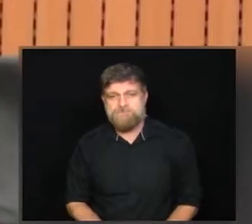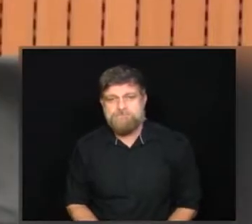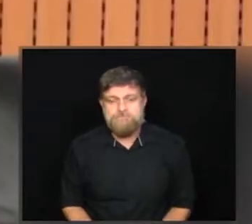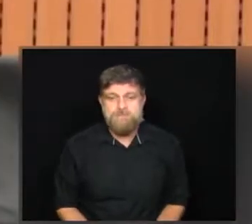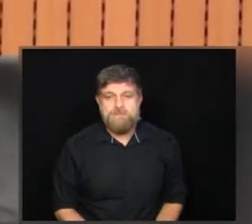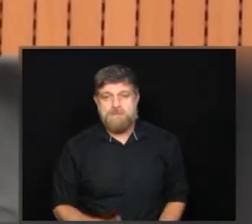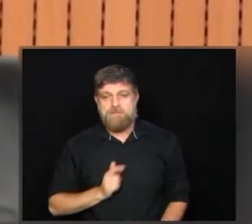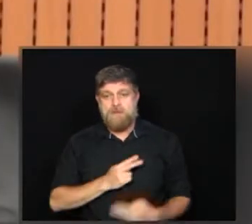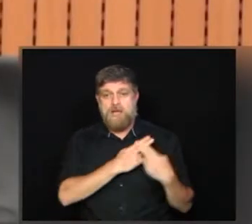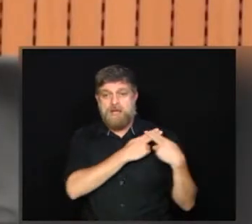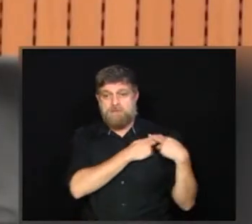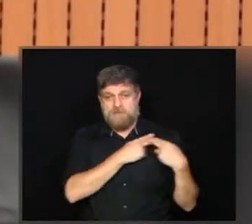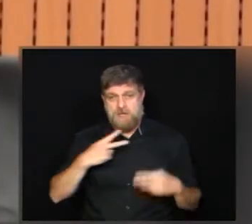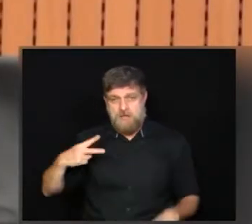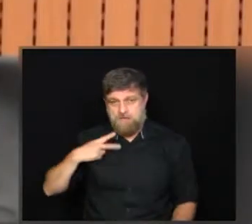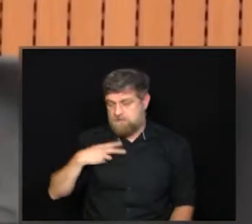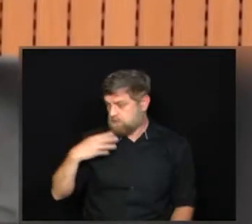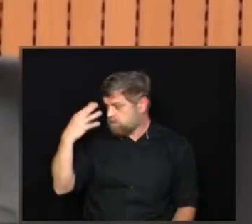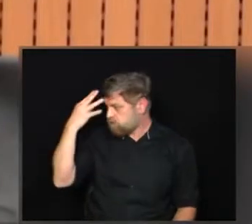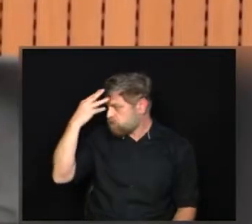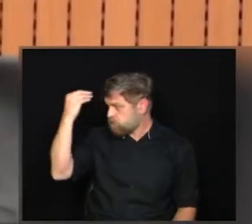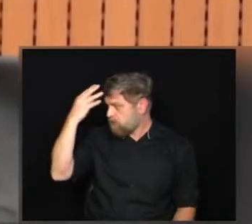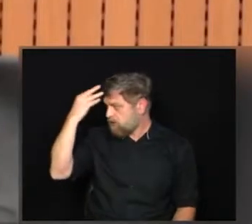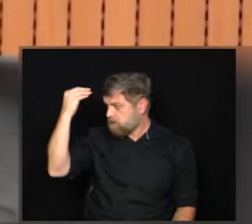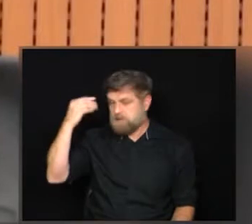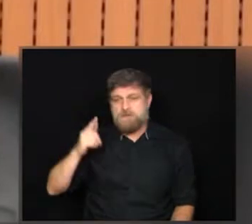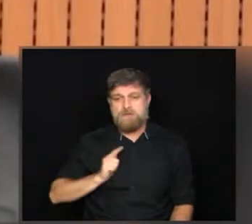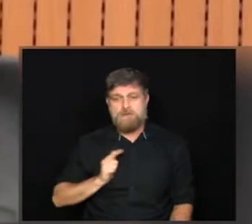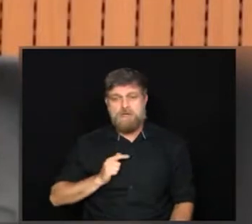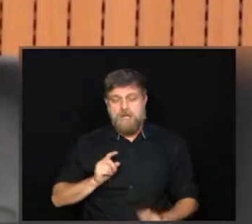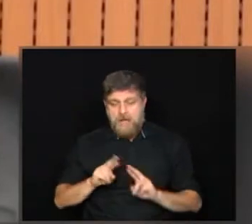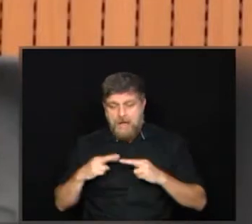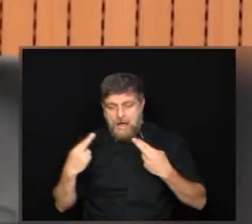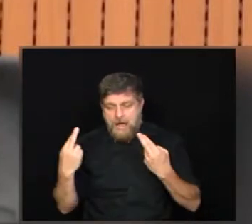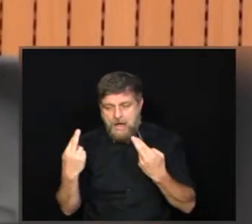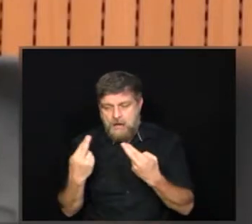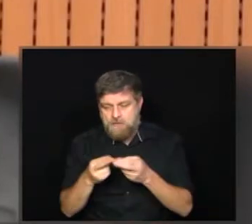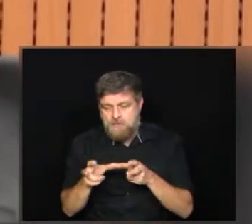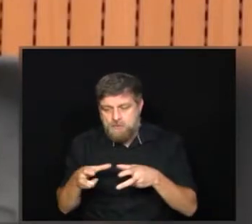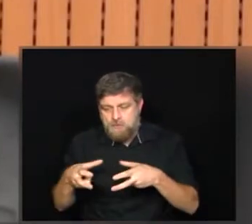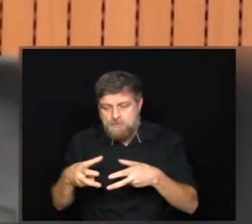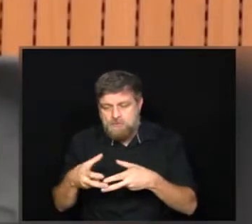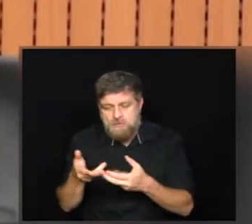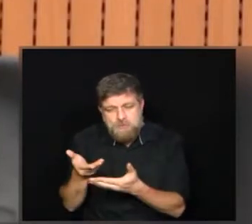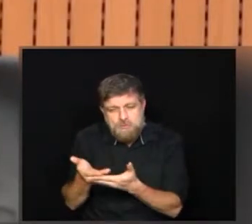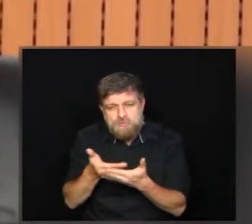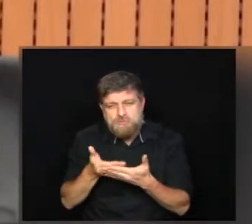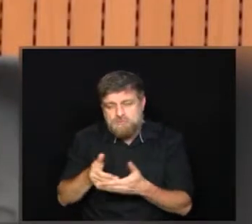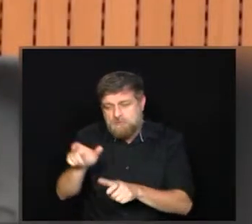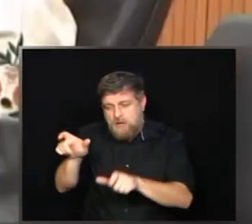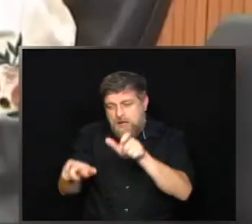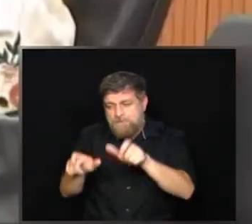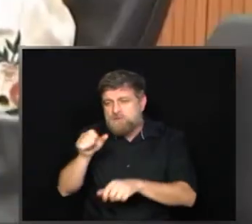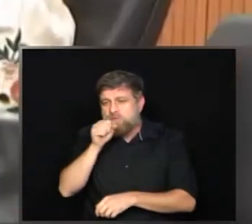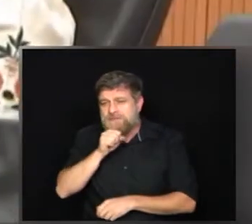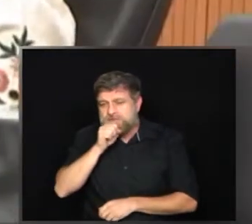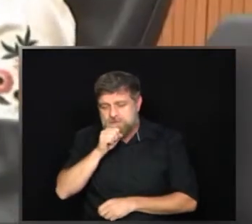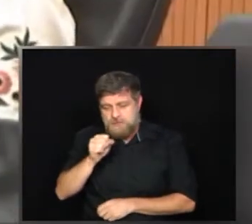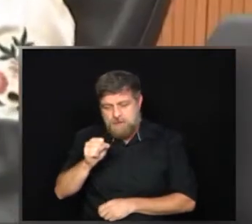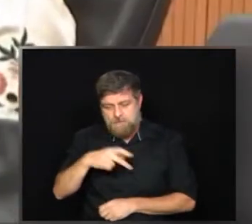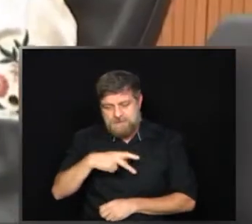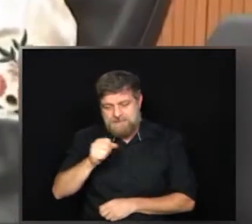Sob presidência do vereador Jair da Farmácia, a reunião ordinária da Comissão Permanente dos Idosos,